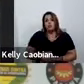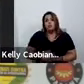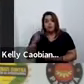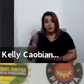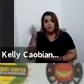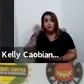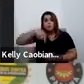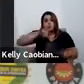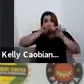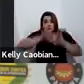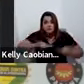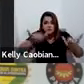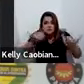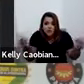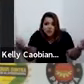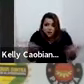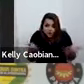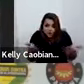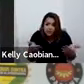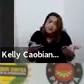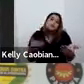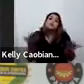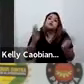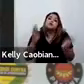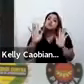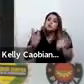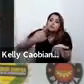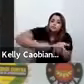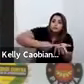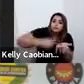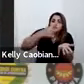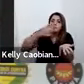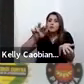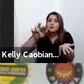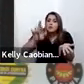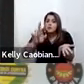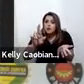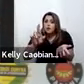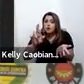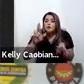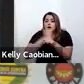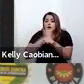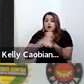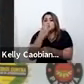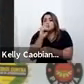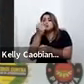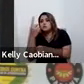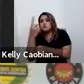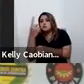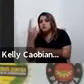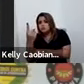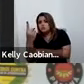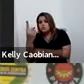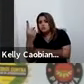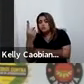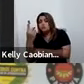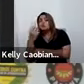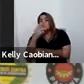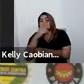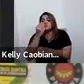está acertado o pagamento da PPR para 2020, 21, 22 e 23,